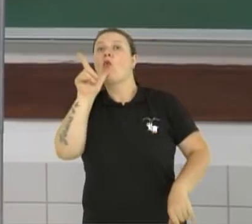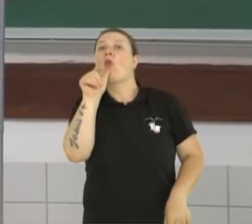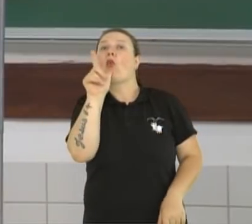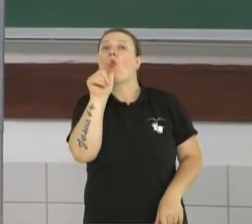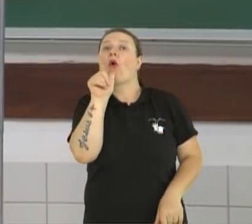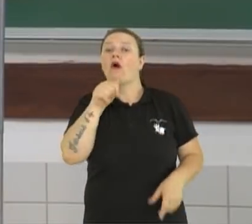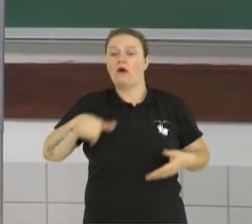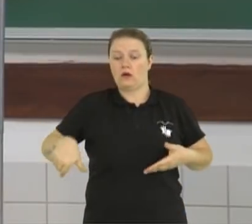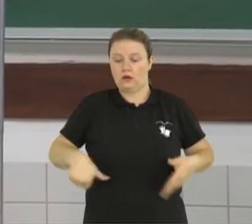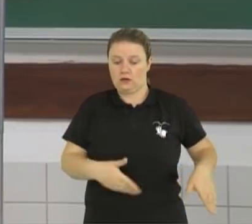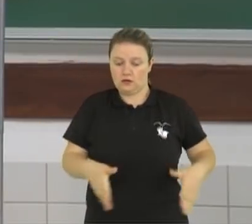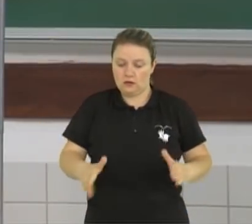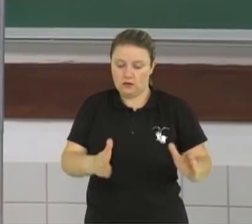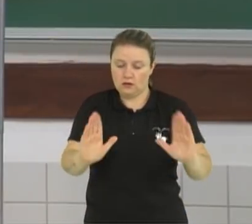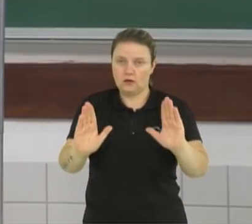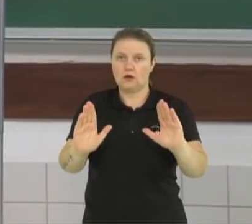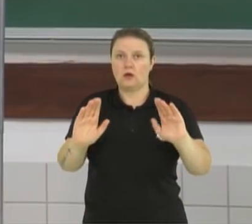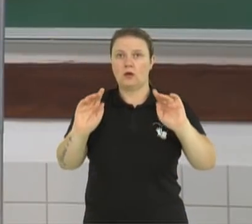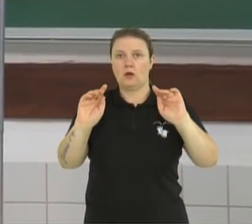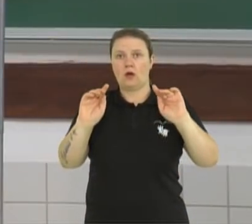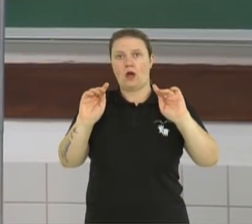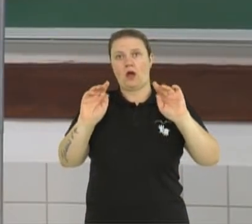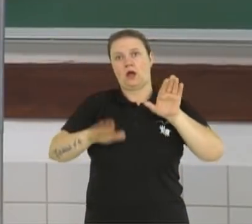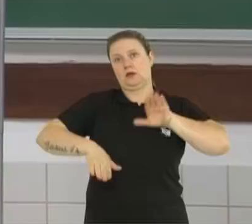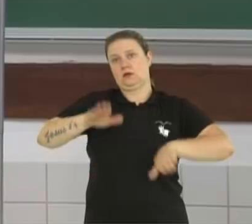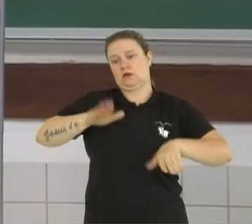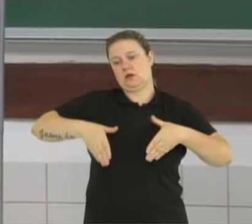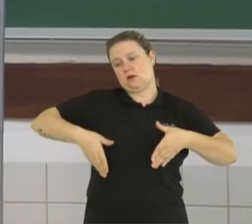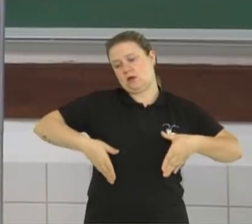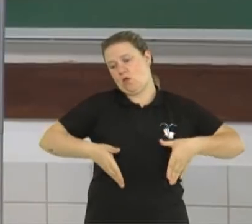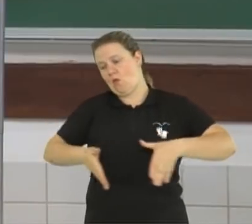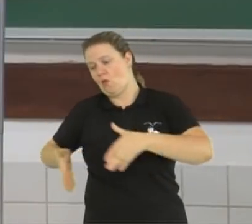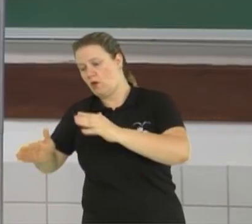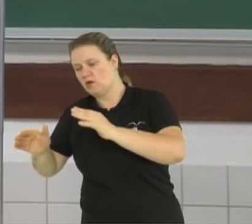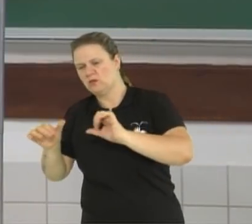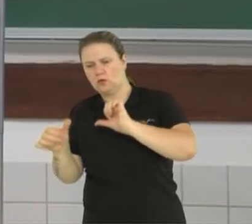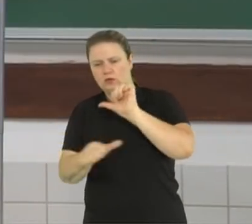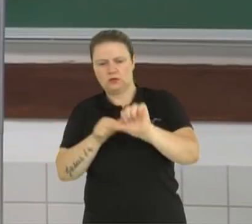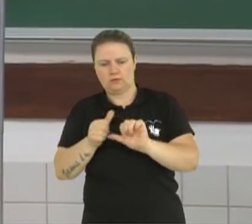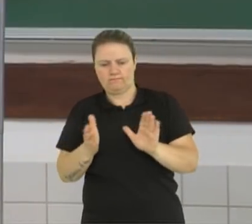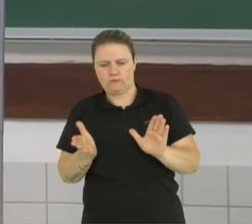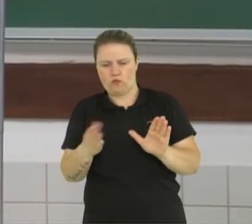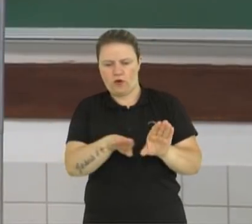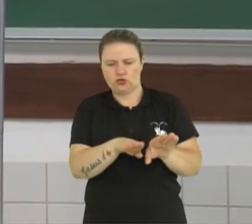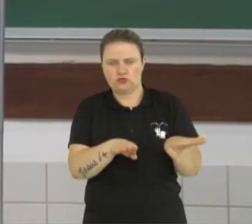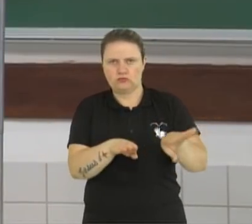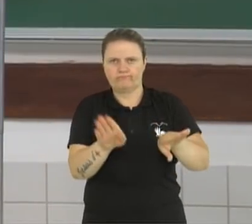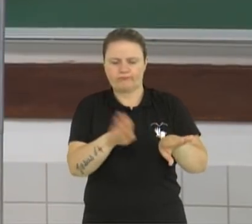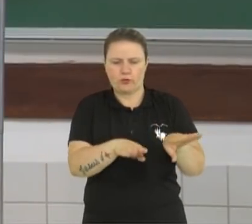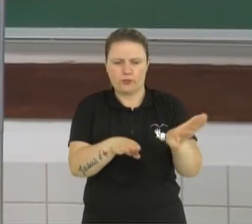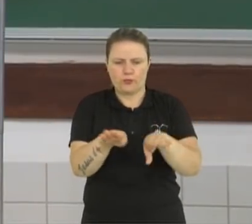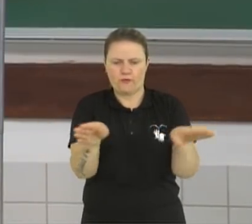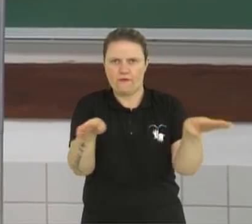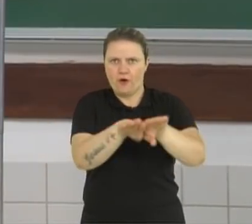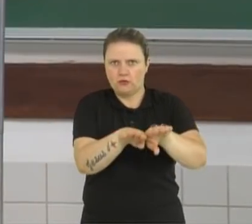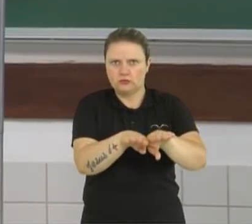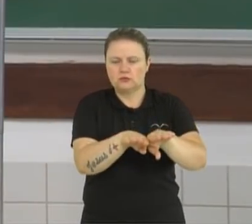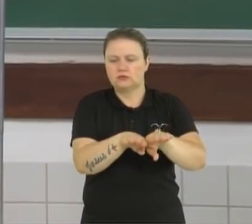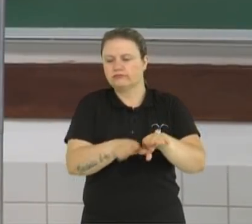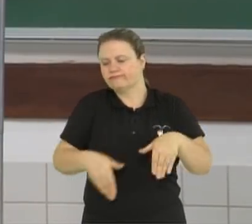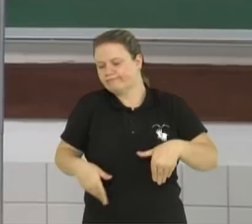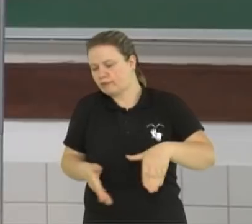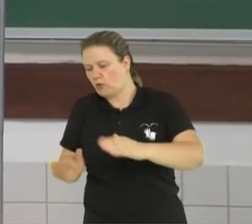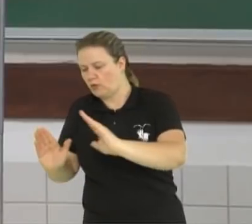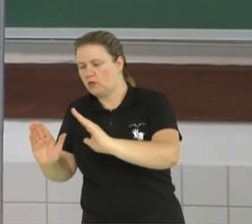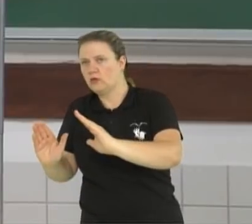para que possa, por exemplo, fazer uma pista que passe por aqui. Então, eles mudam ali o percurso um pouquinho, mas esse pouquinho vai